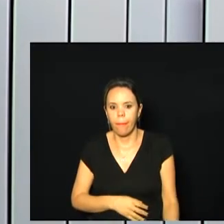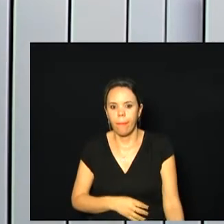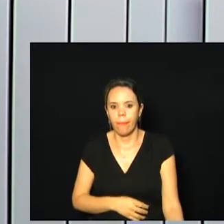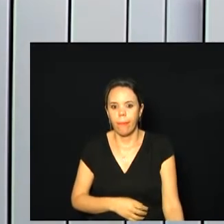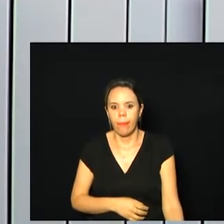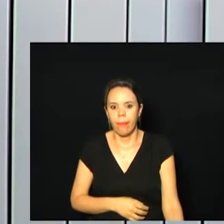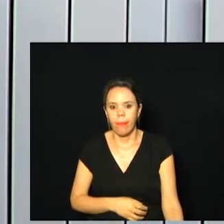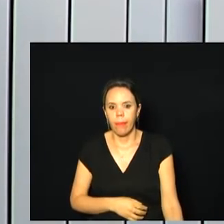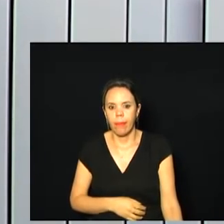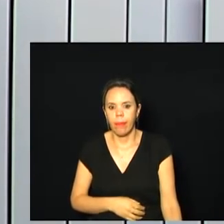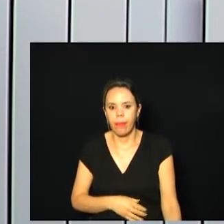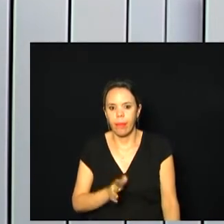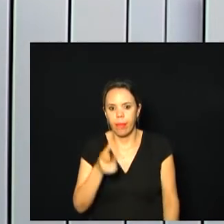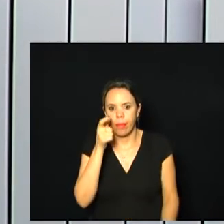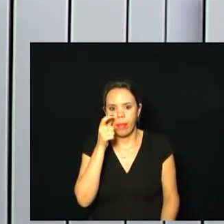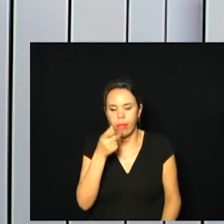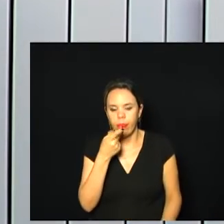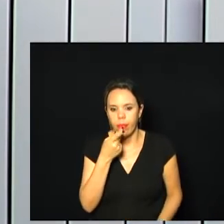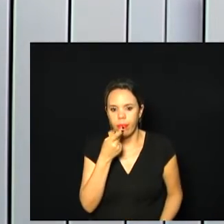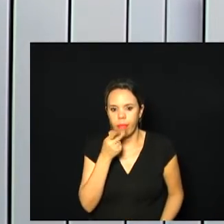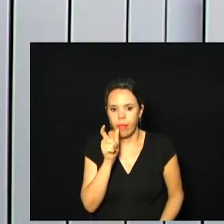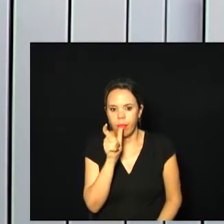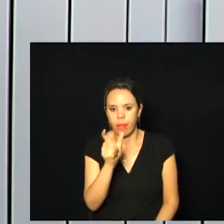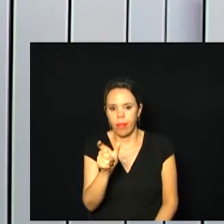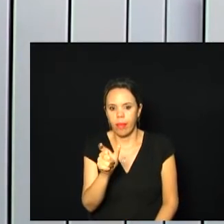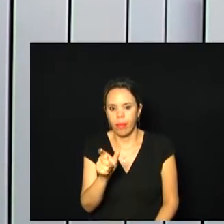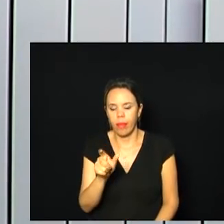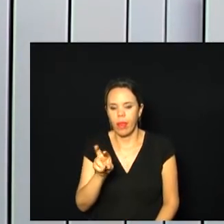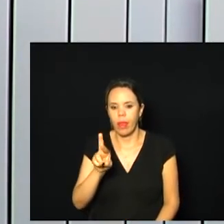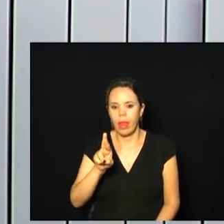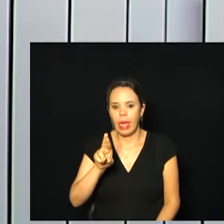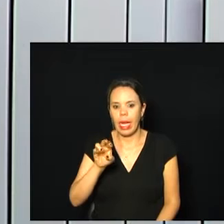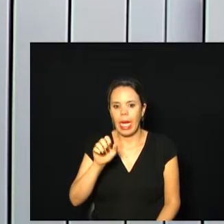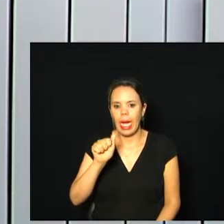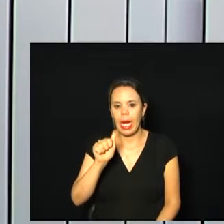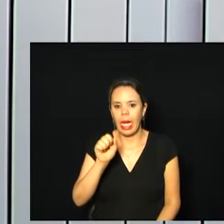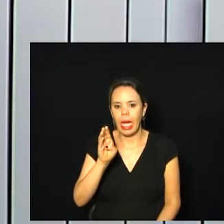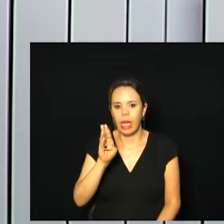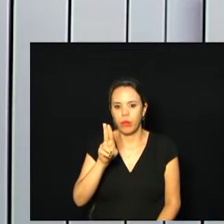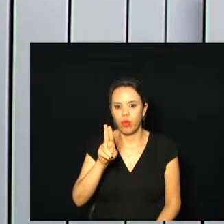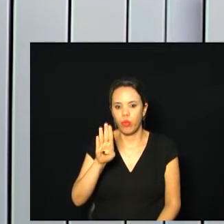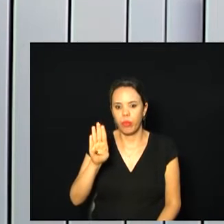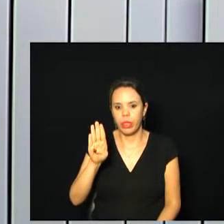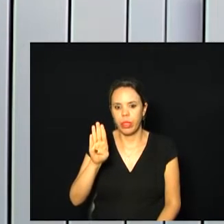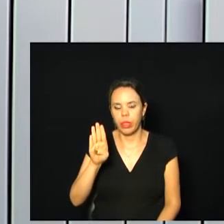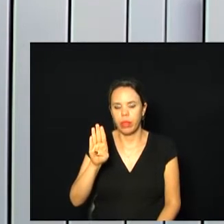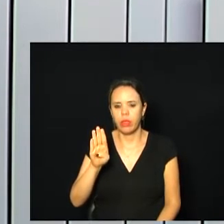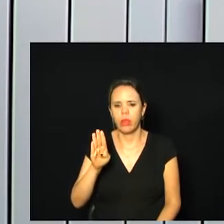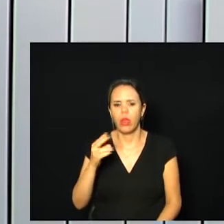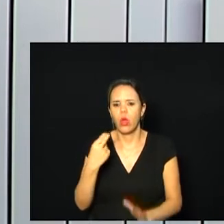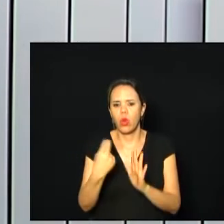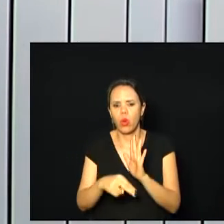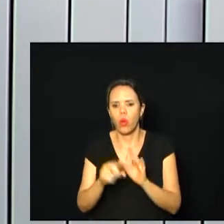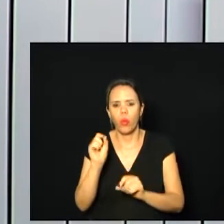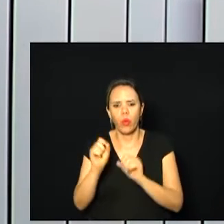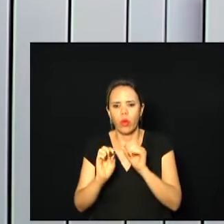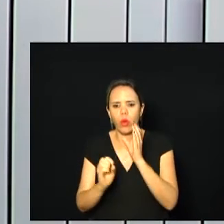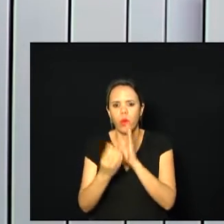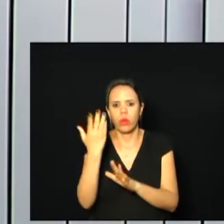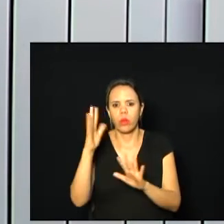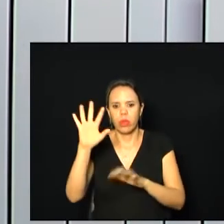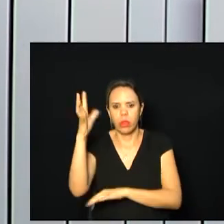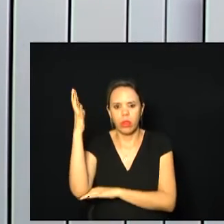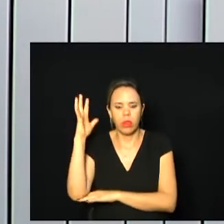Campinas. Você já ouviu falar na palavra Habub? É o nome que se dá para um fenômeno natural que